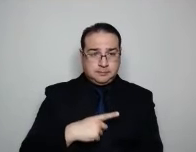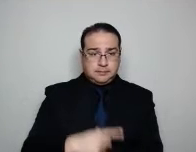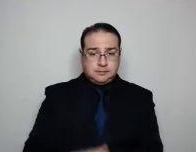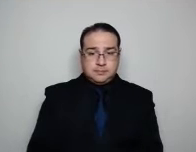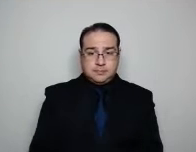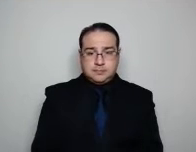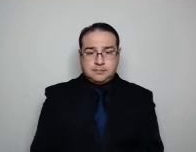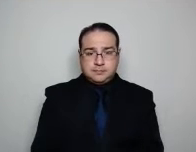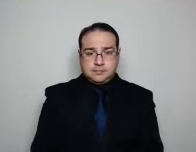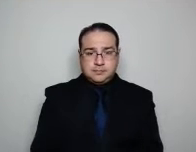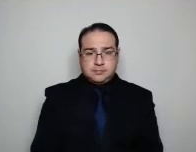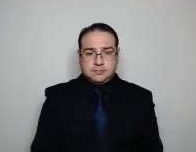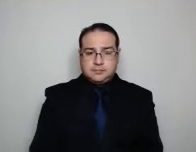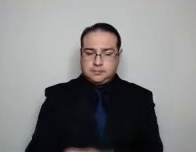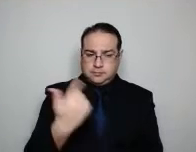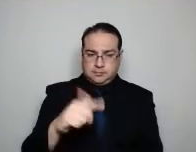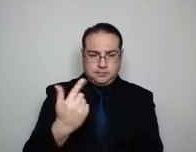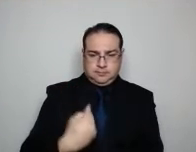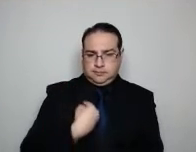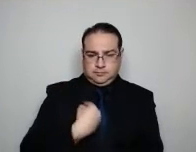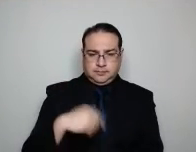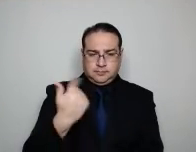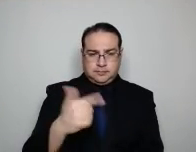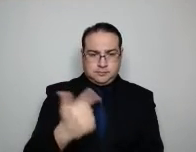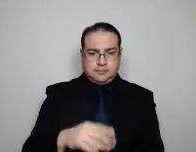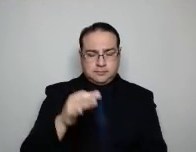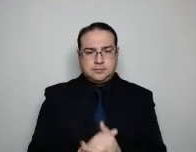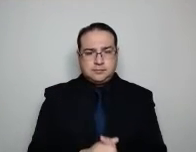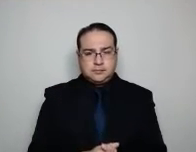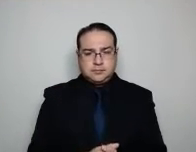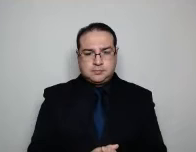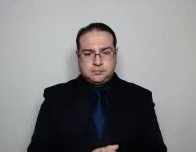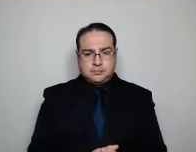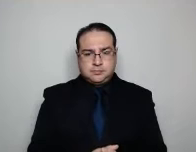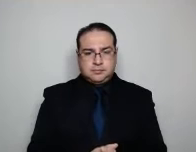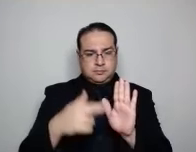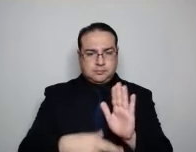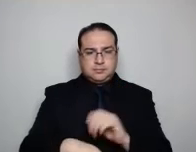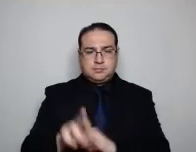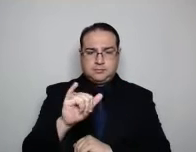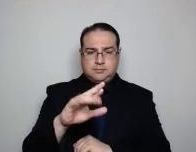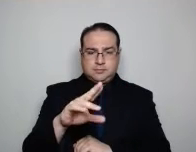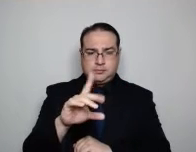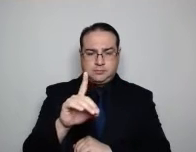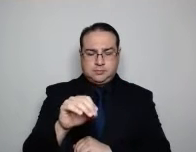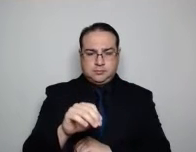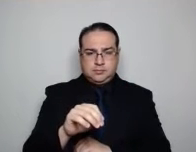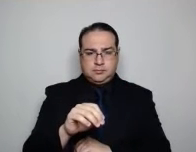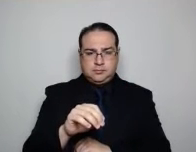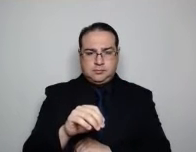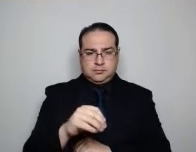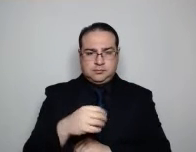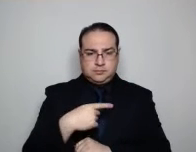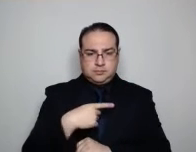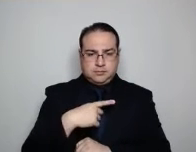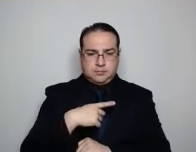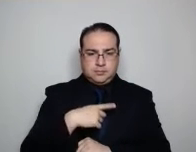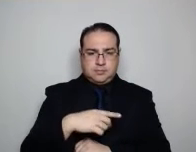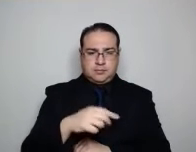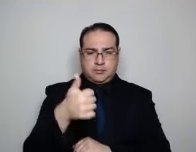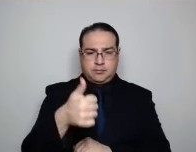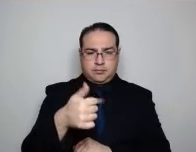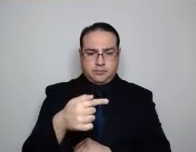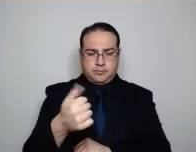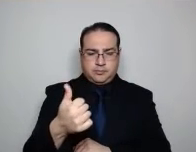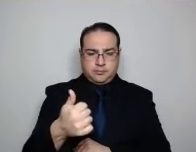agravo interno e agravo de instrumento. Agravo de instrumento, também não cabe sustentação oral. É a mesma situação que o advogado falou anteriormente. 171